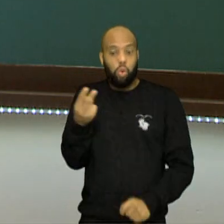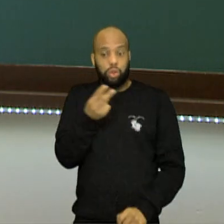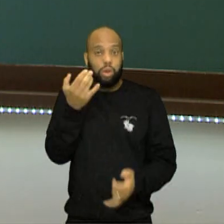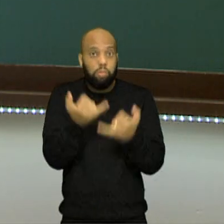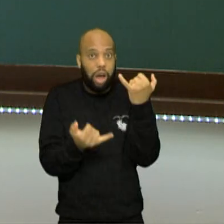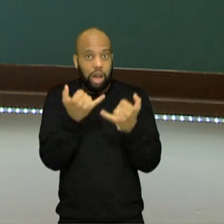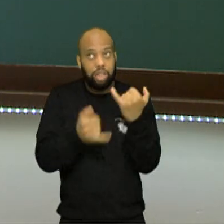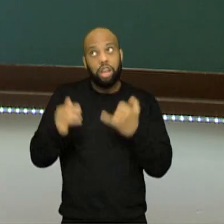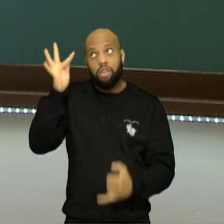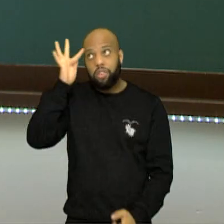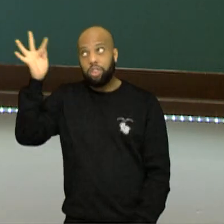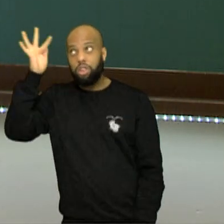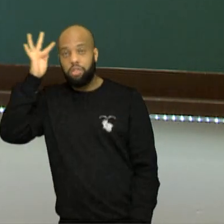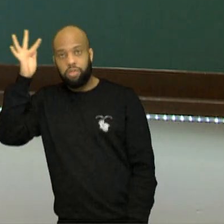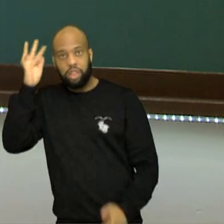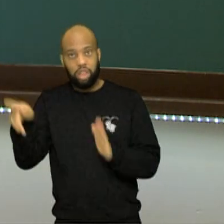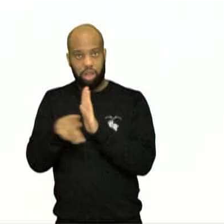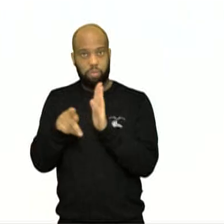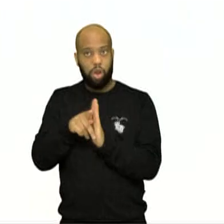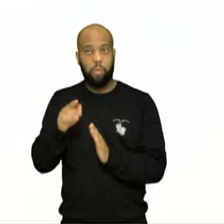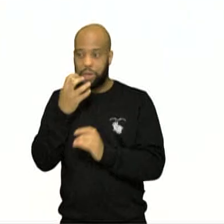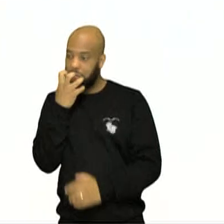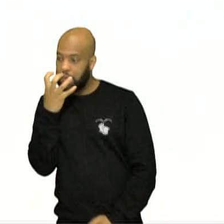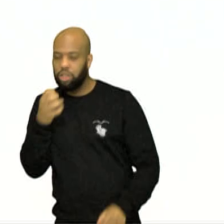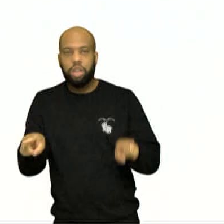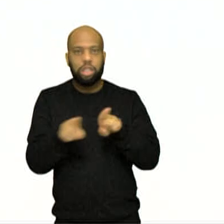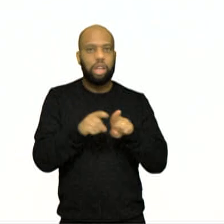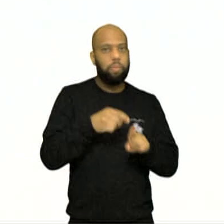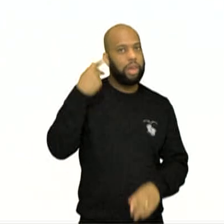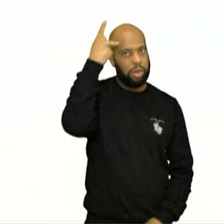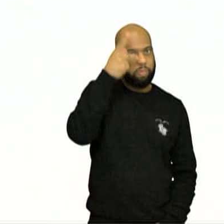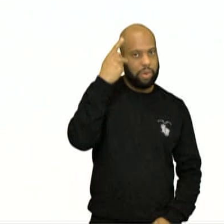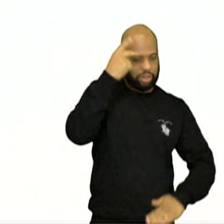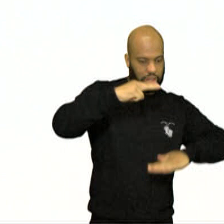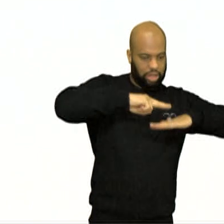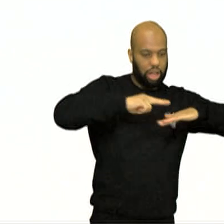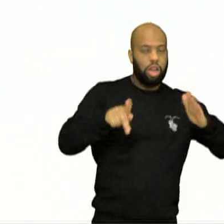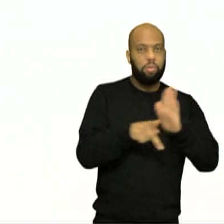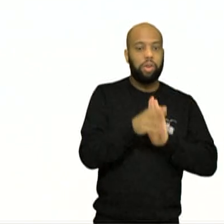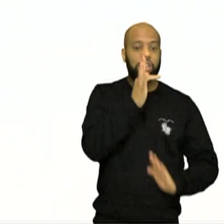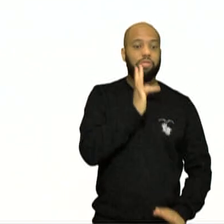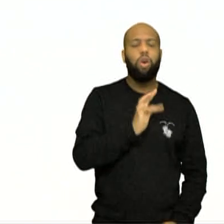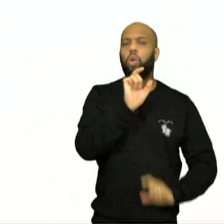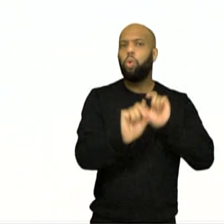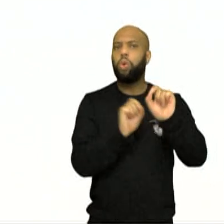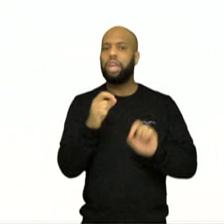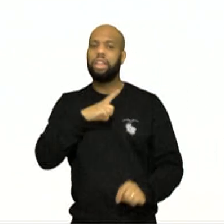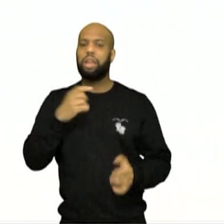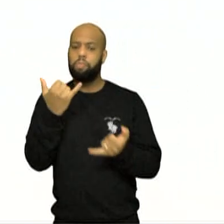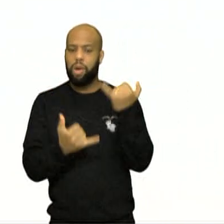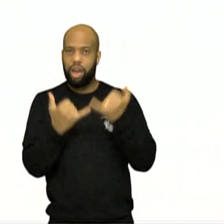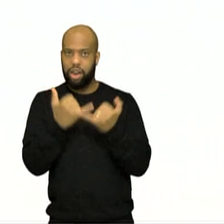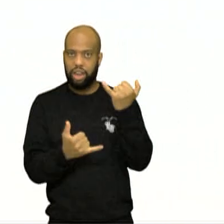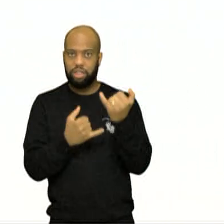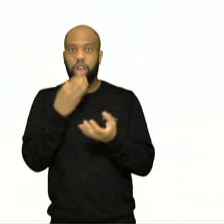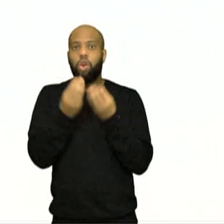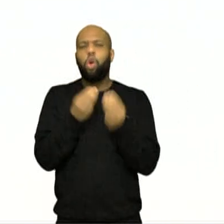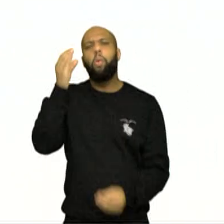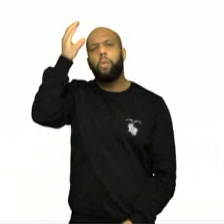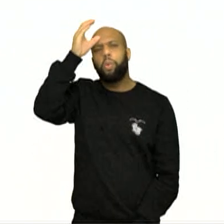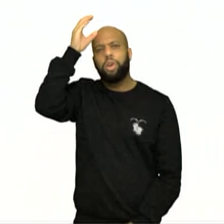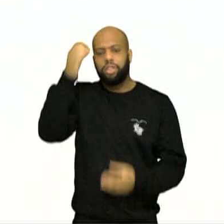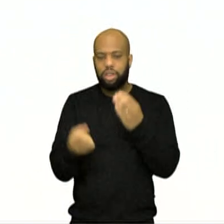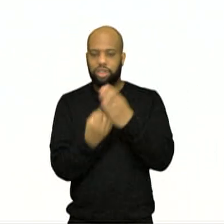entre a filosofia de Nietzsche e a psicanálise de Freud é a ideia de que a consciência surge a partir daquilo que